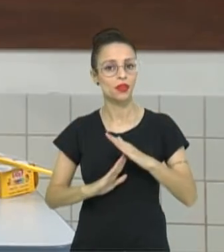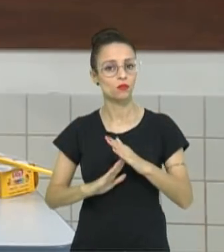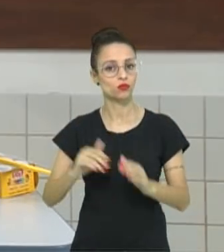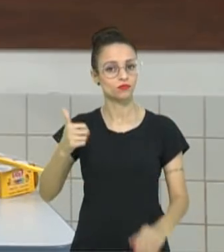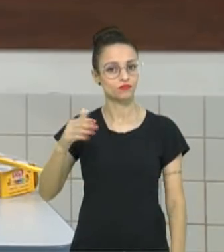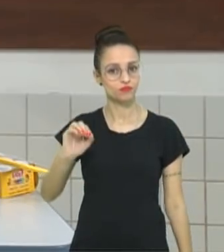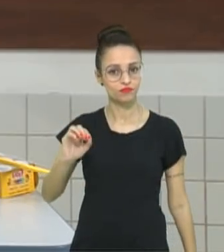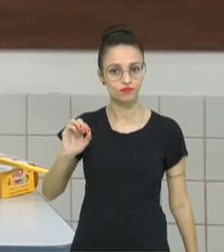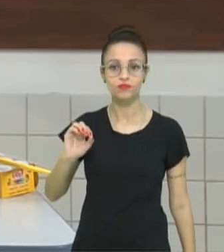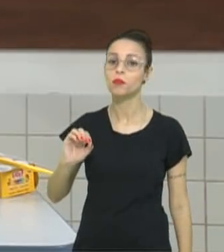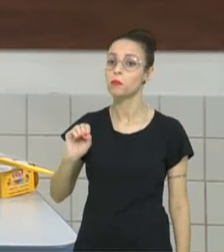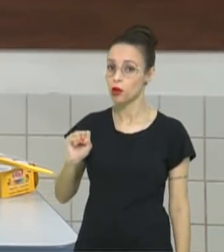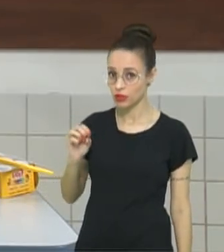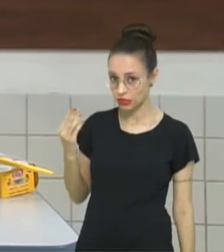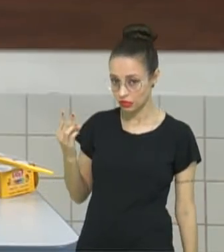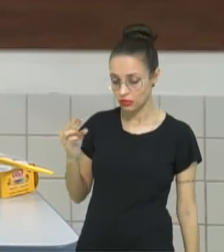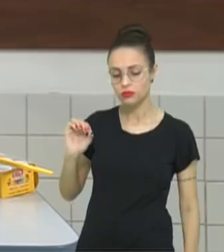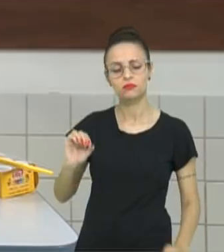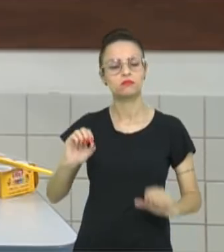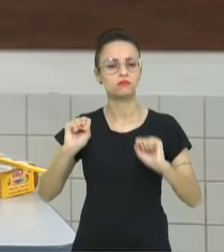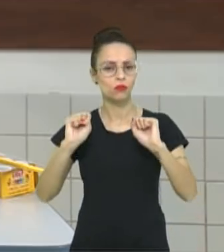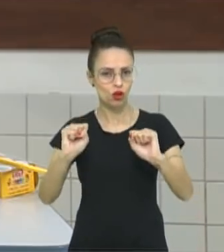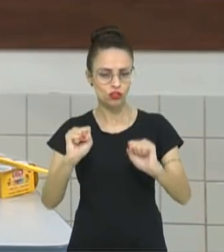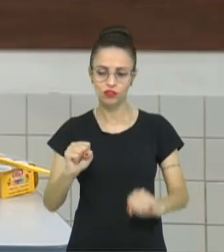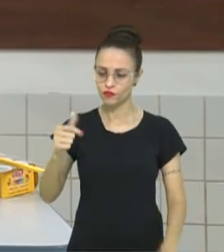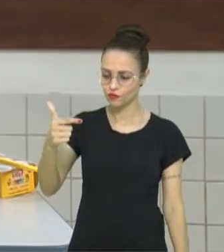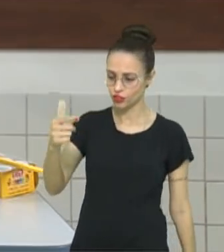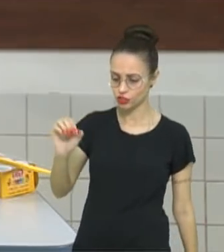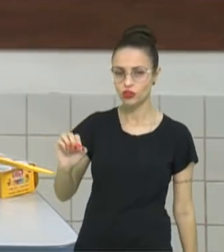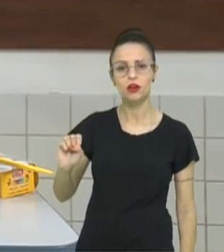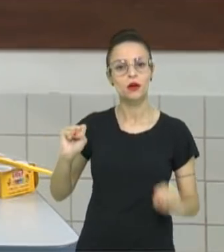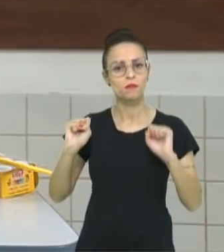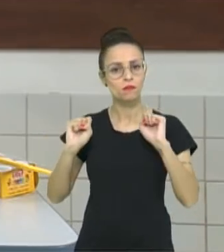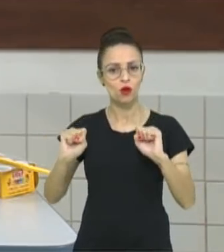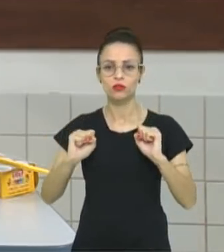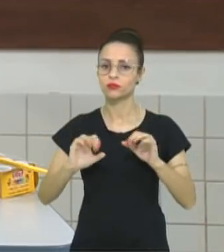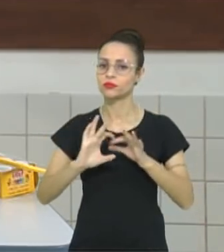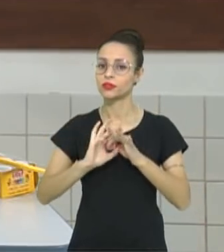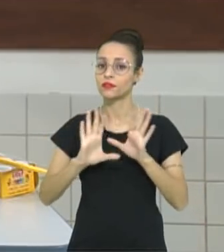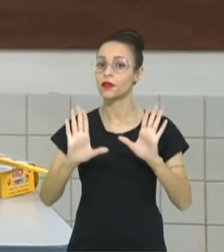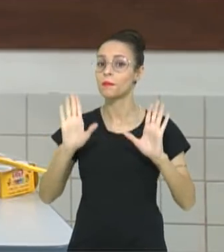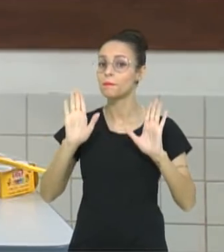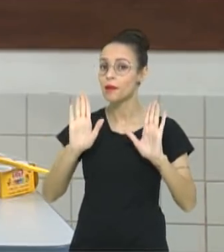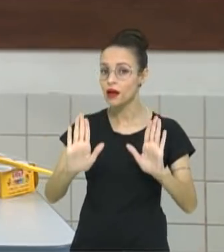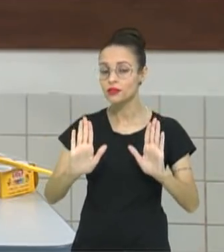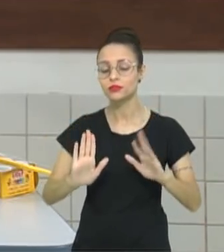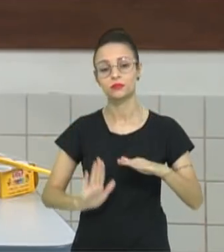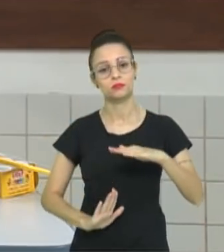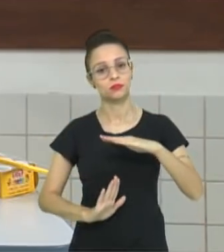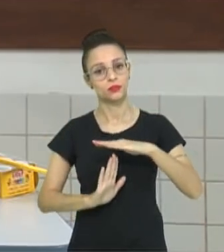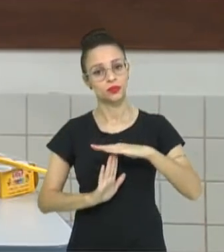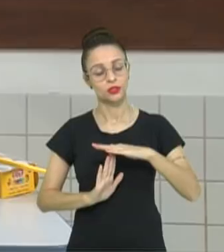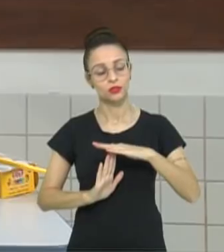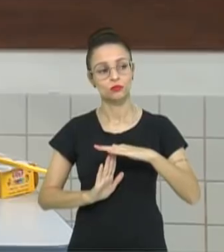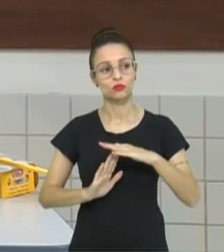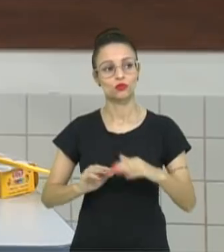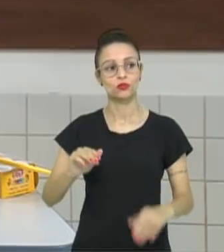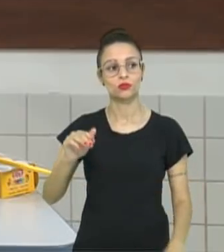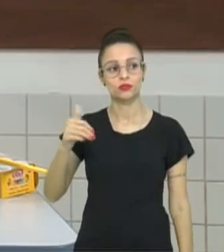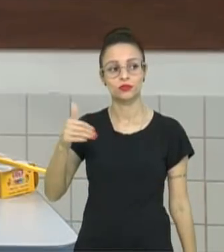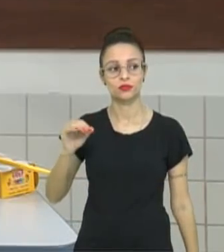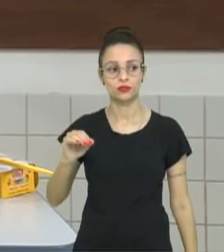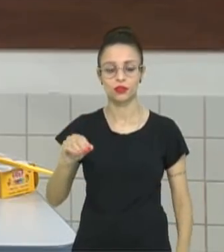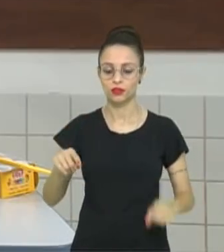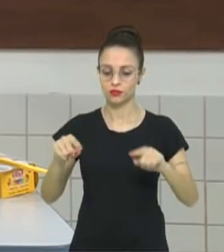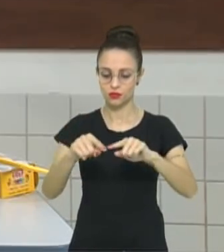10. Posso usar 30? Pode. Posso usar 20? O que você quiser dentro daquela base que